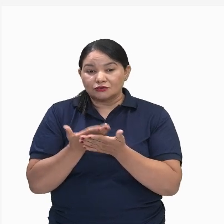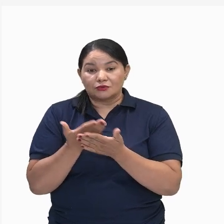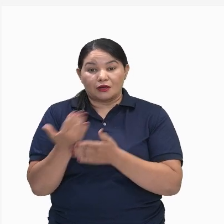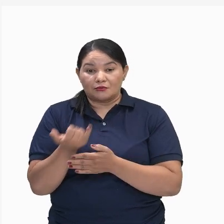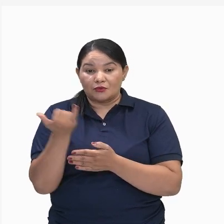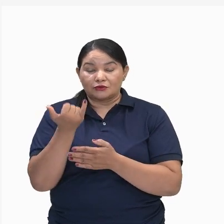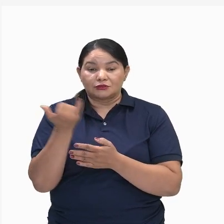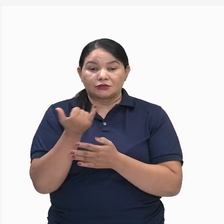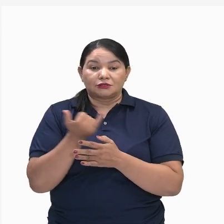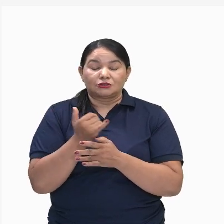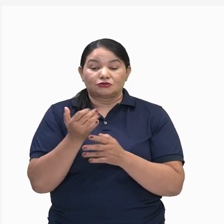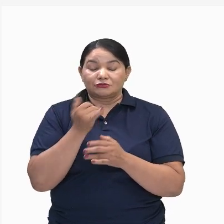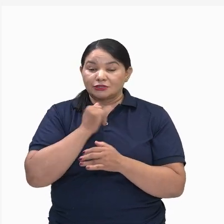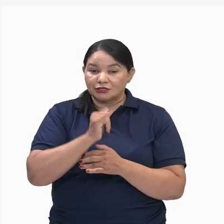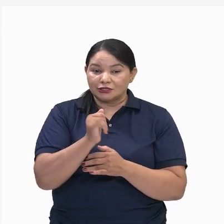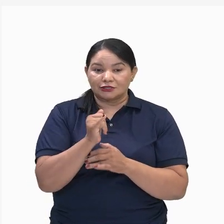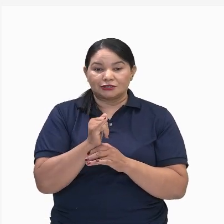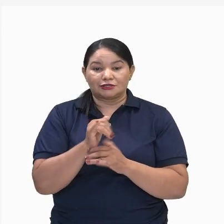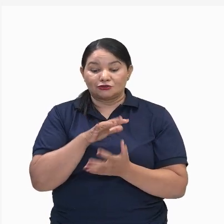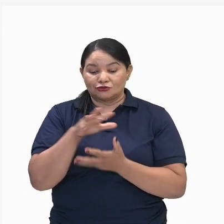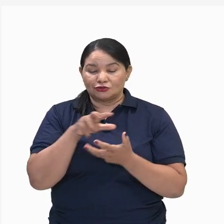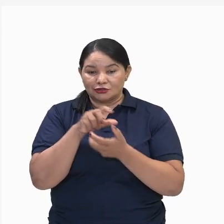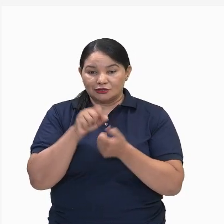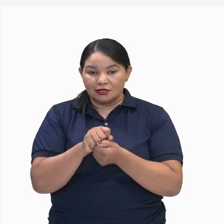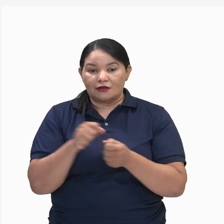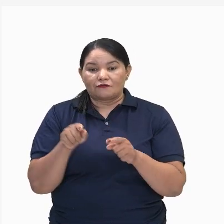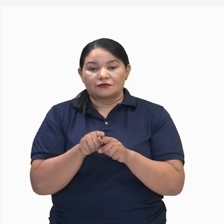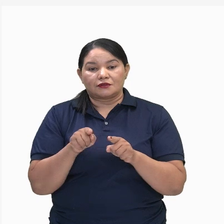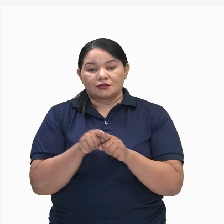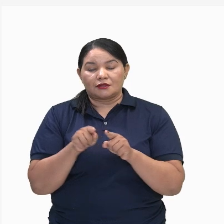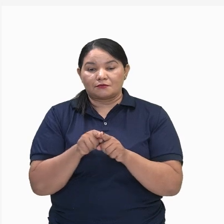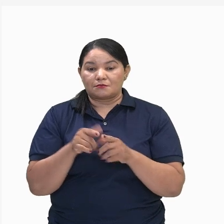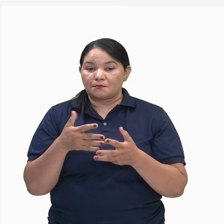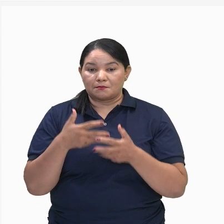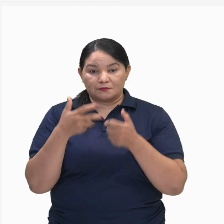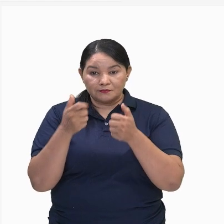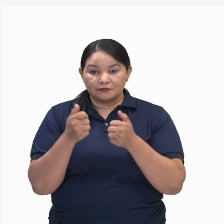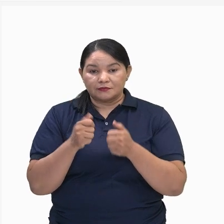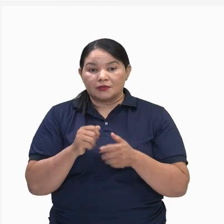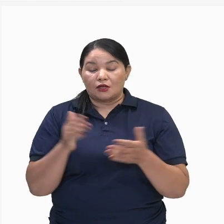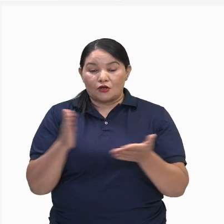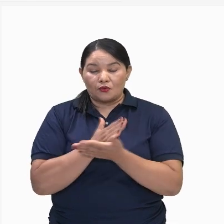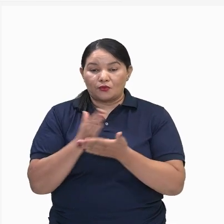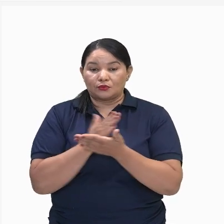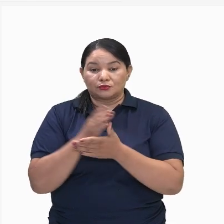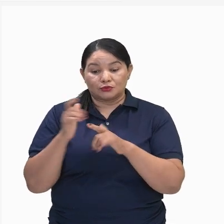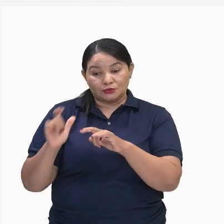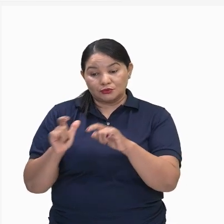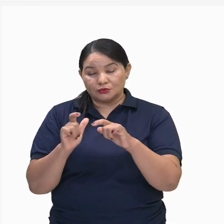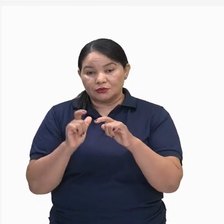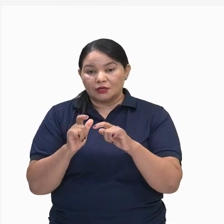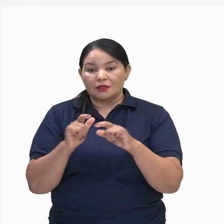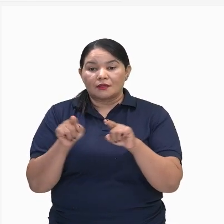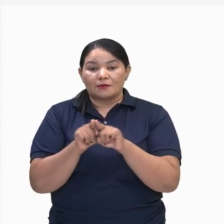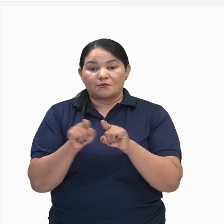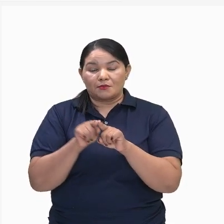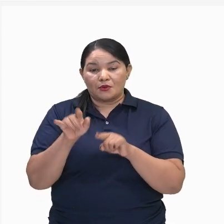para a produção e eficiência energética. E apesar de ser uma região promissora, o Amazonas